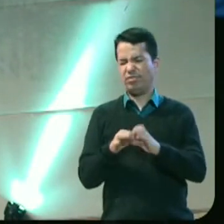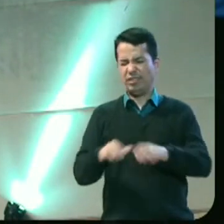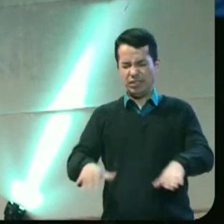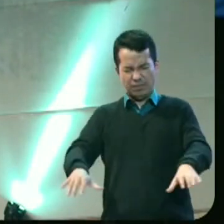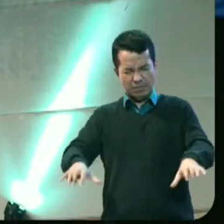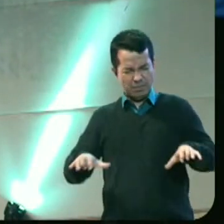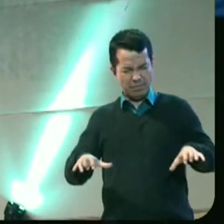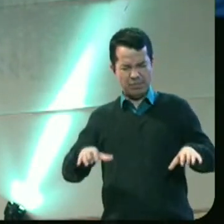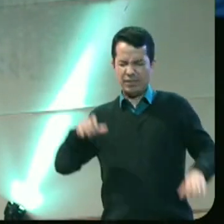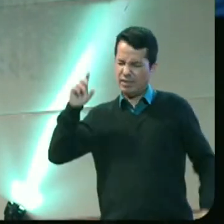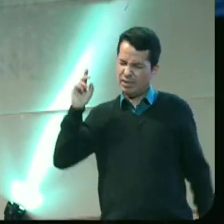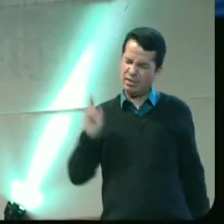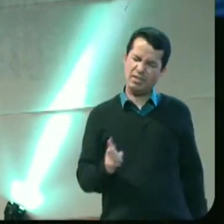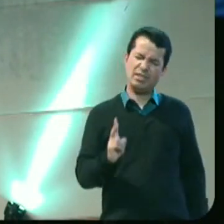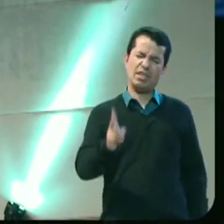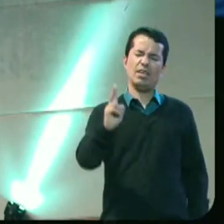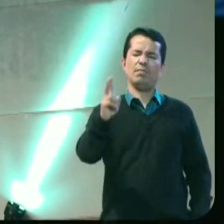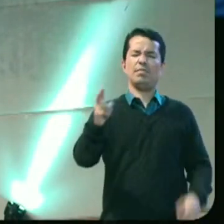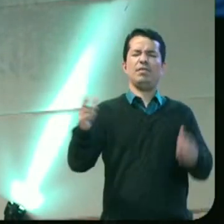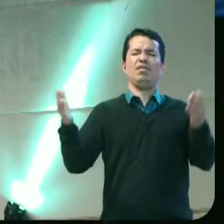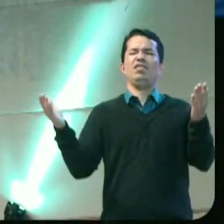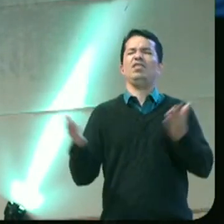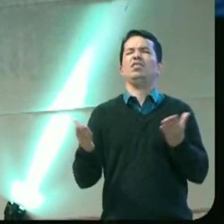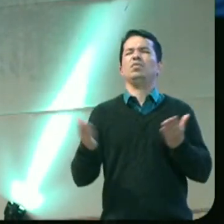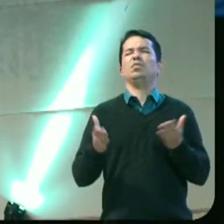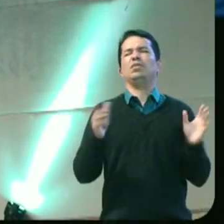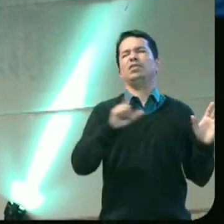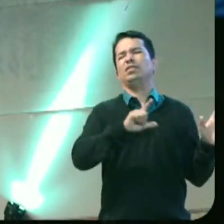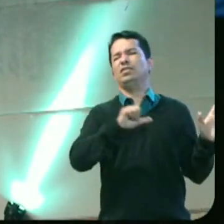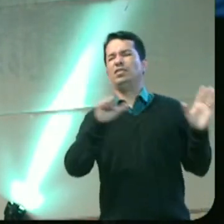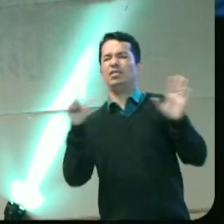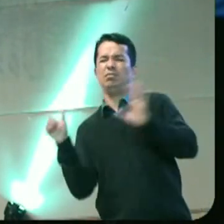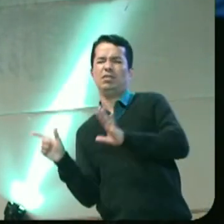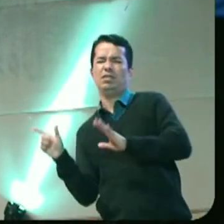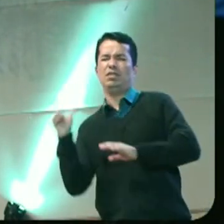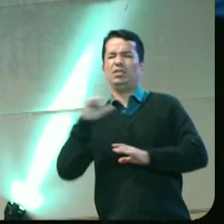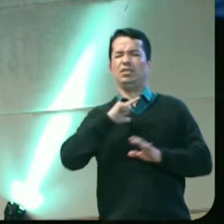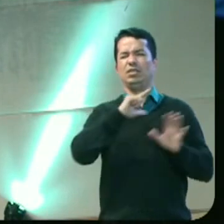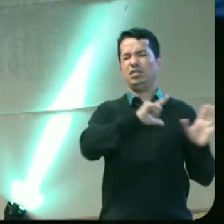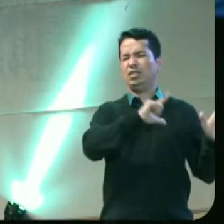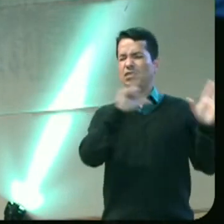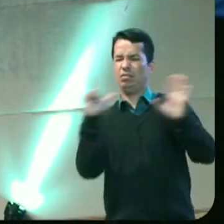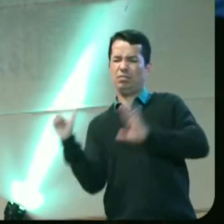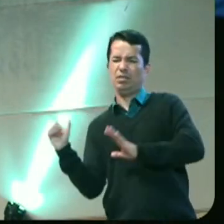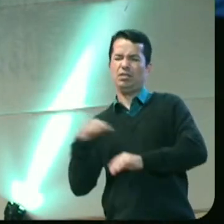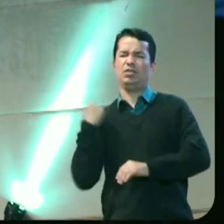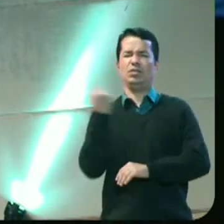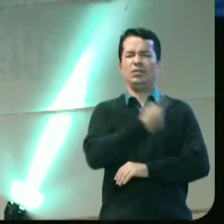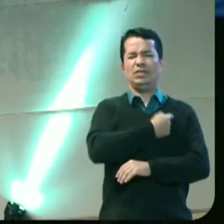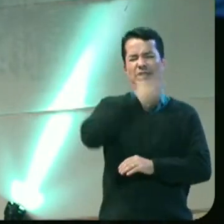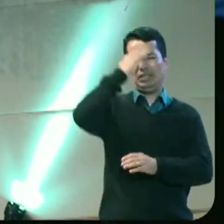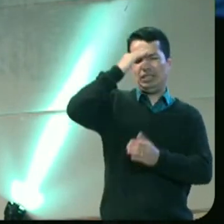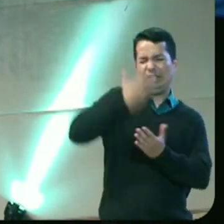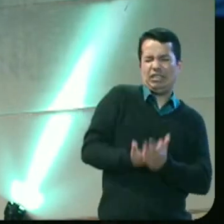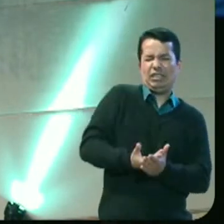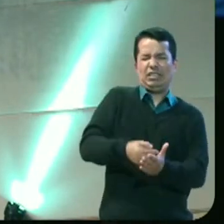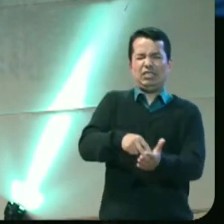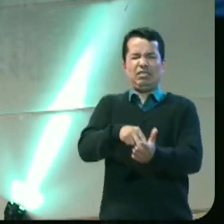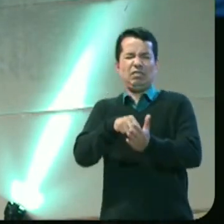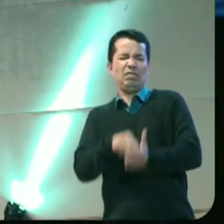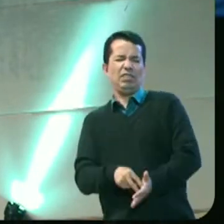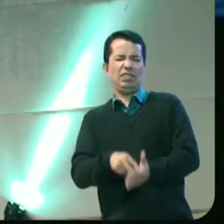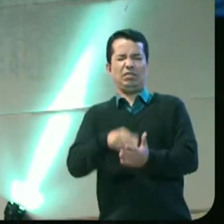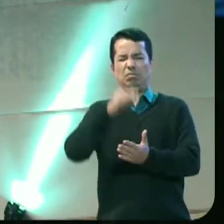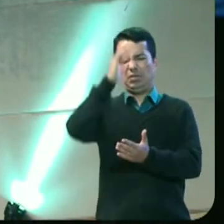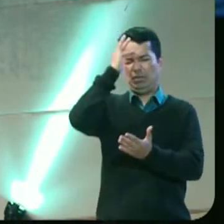essa semana seja uma semana com uma fé fortalecida na Tua palavra, no tempo de oração, no tempo de